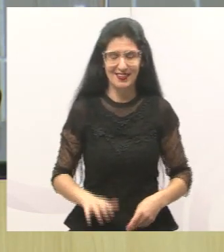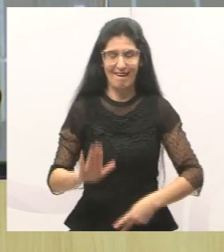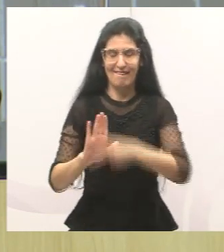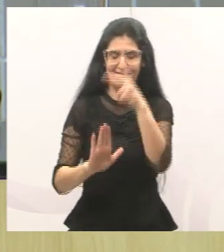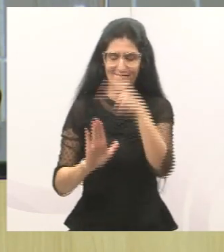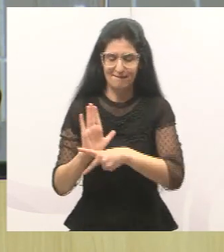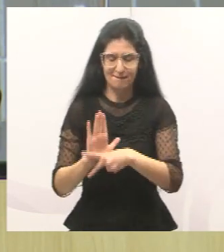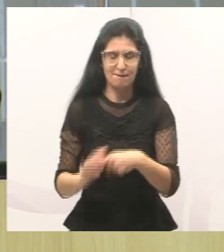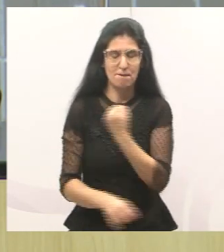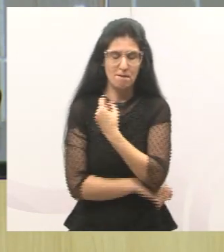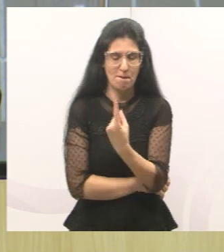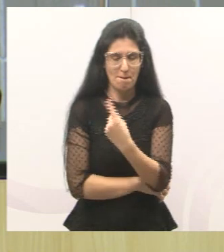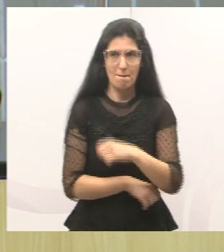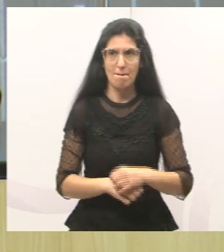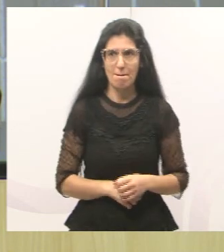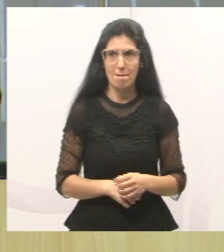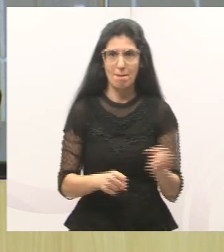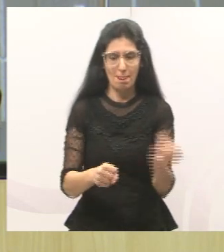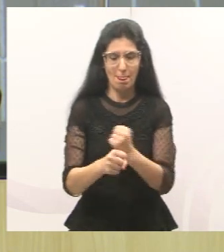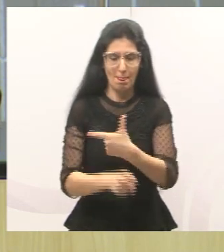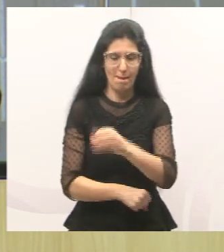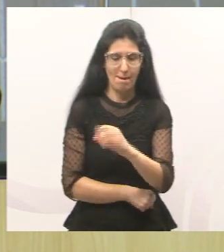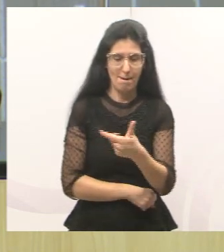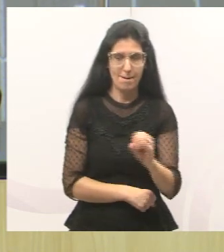Projeto número 1/2020.